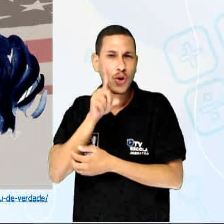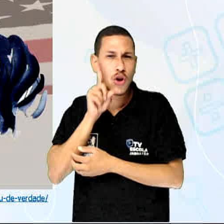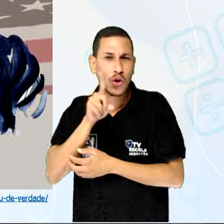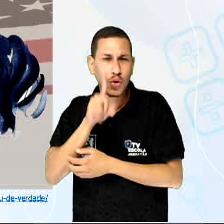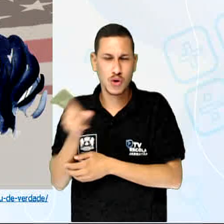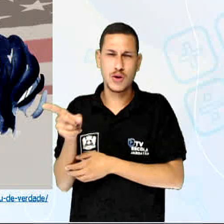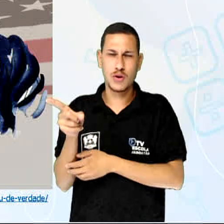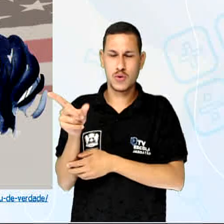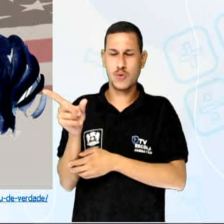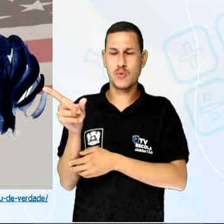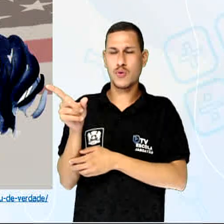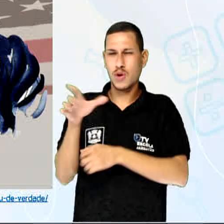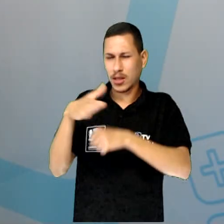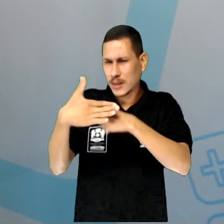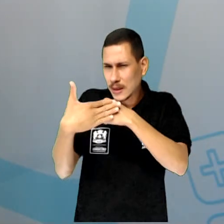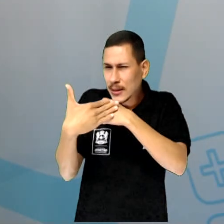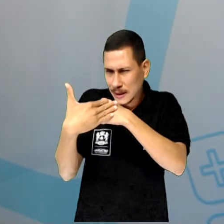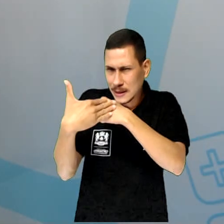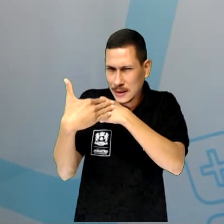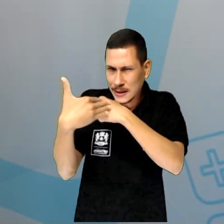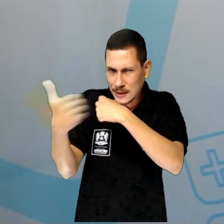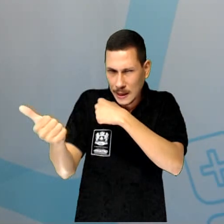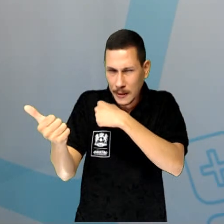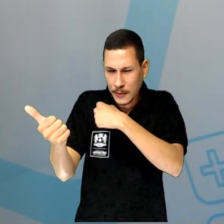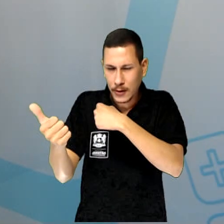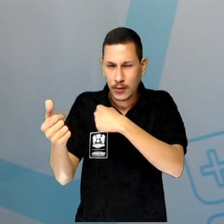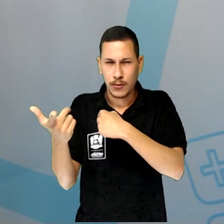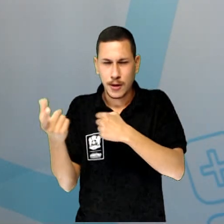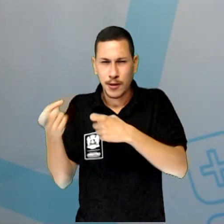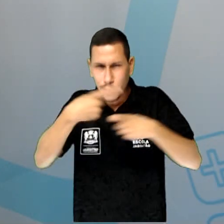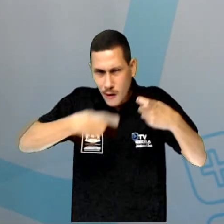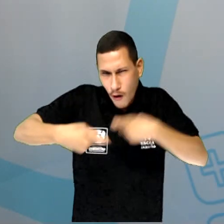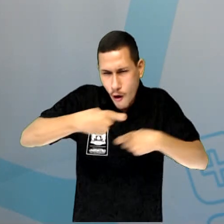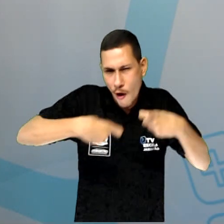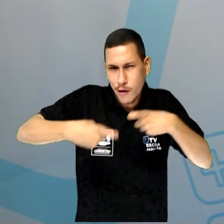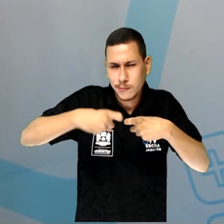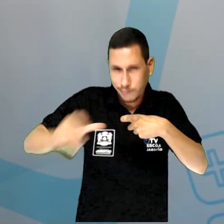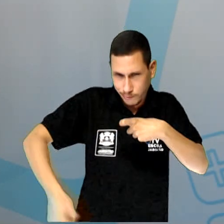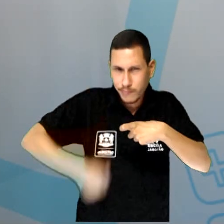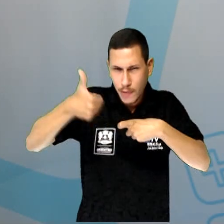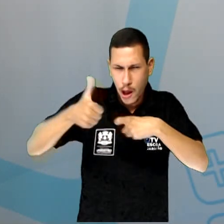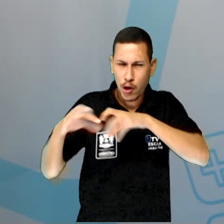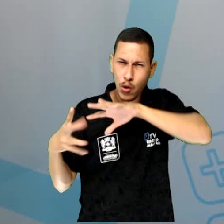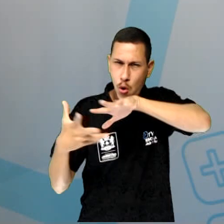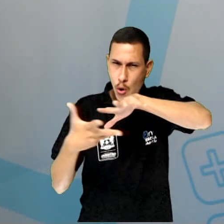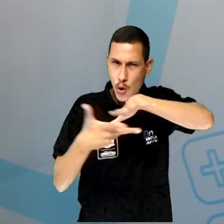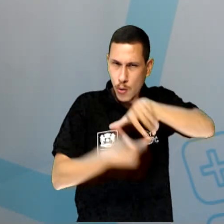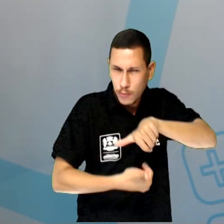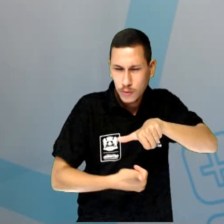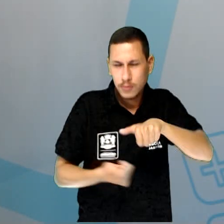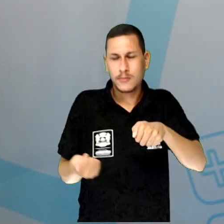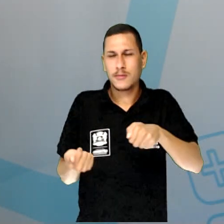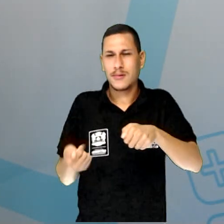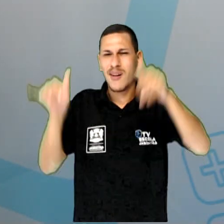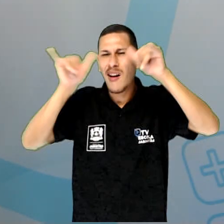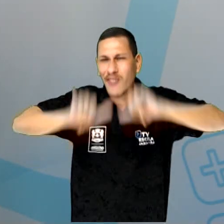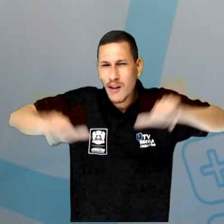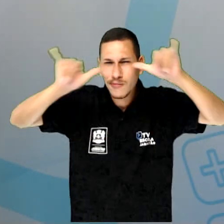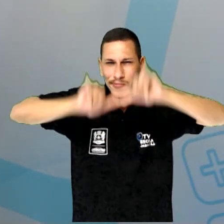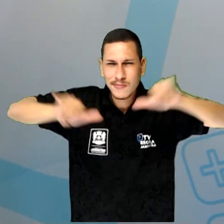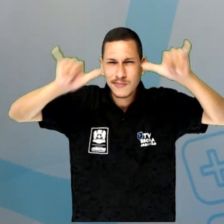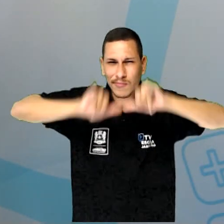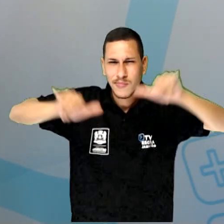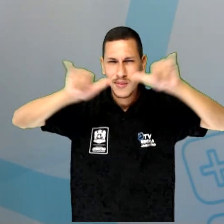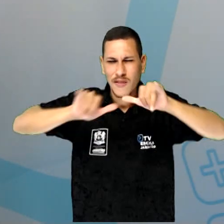caso, soldados americanos foram convocados para essa Primeira Guerra Mundial e fizeram toda uma propaganda em cima